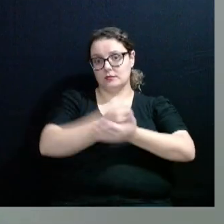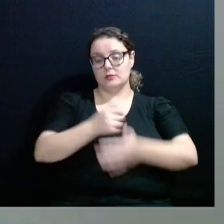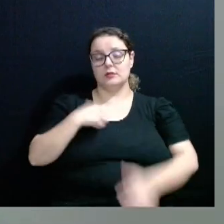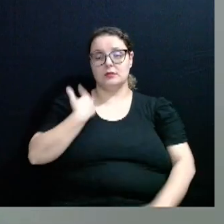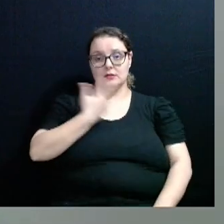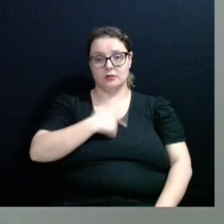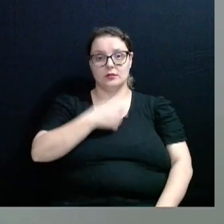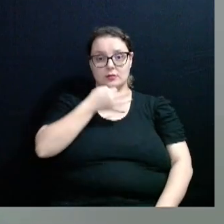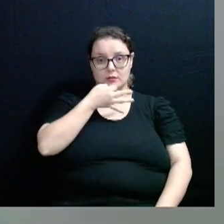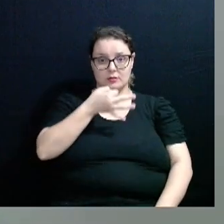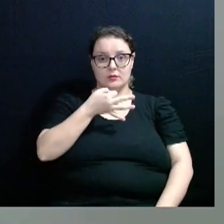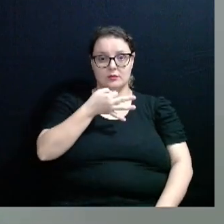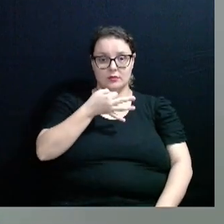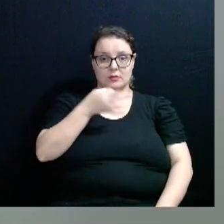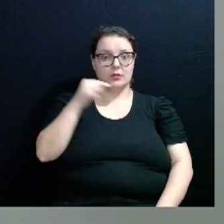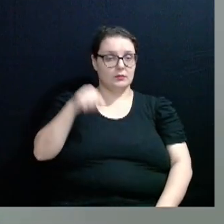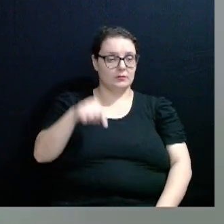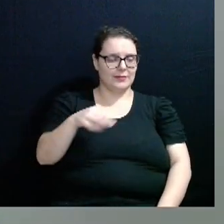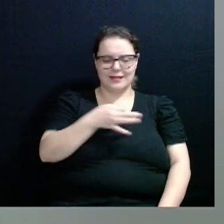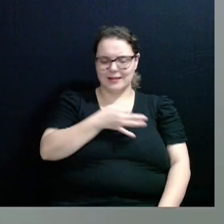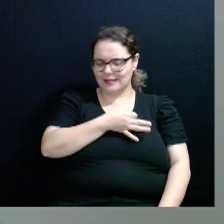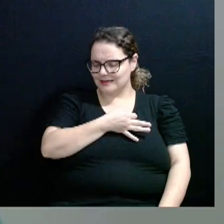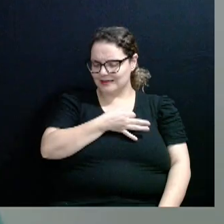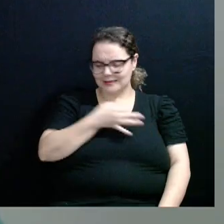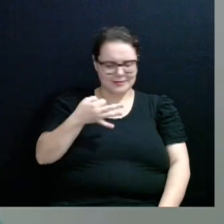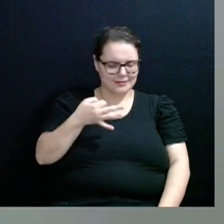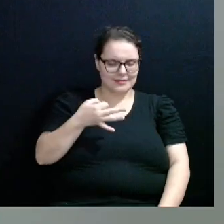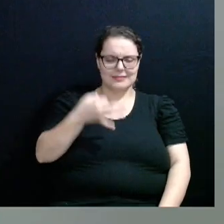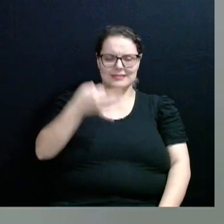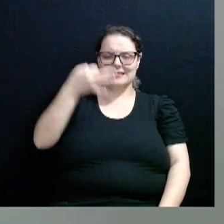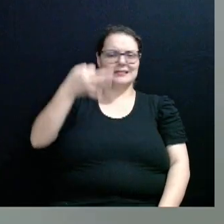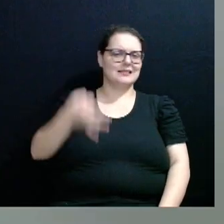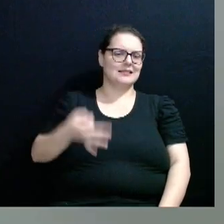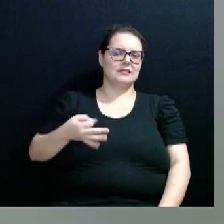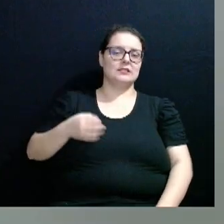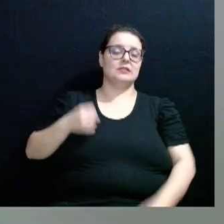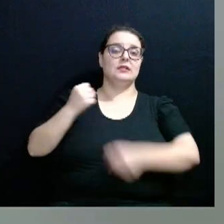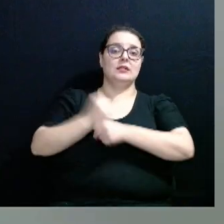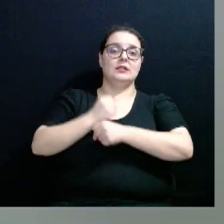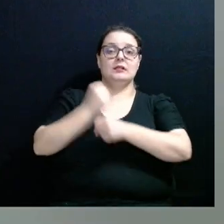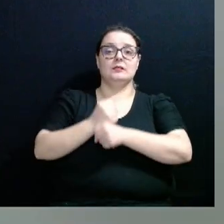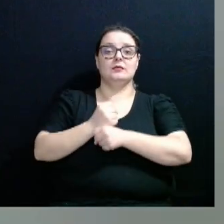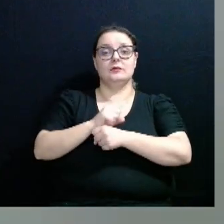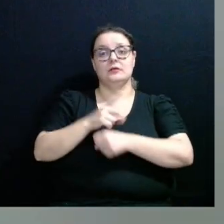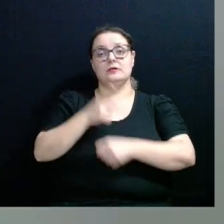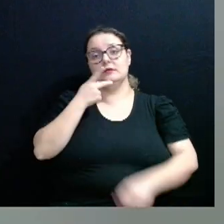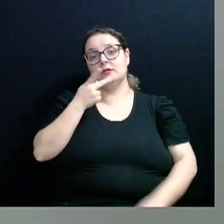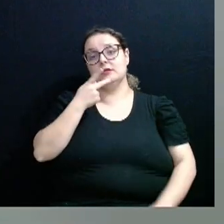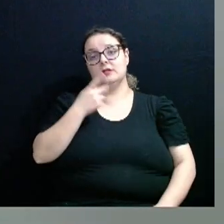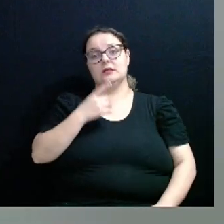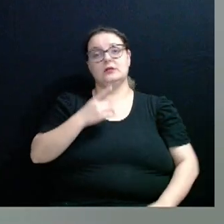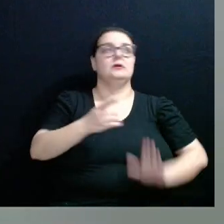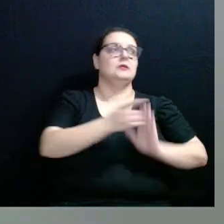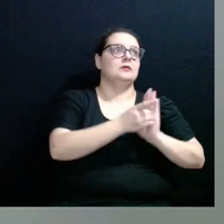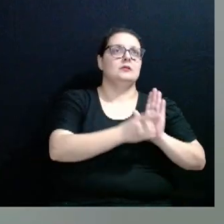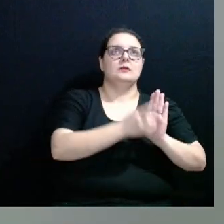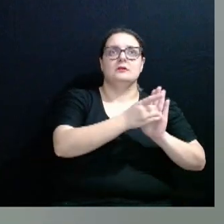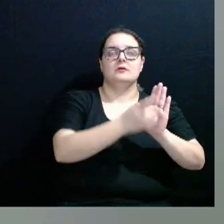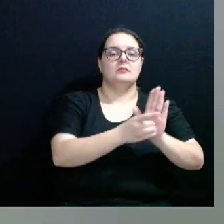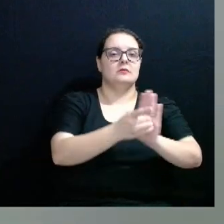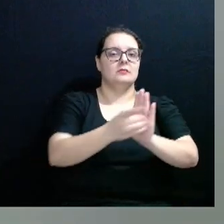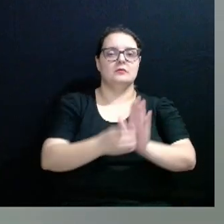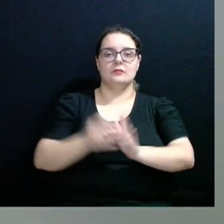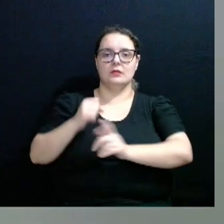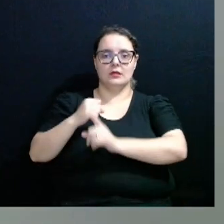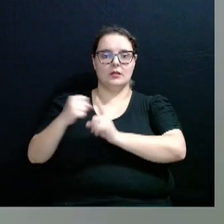extremamente acertada. Há anos, para não dizer décadas, que a Sociedade Brasileira de Mastologia, junto com as